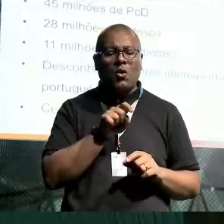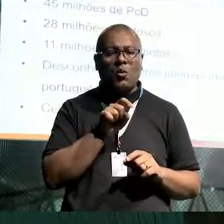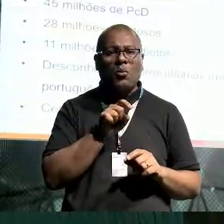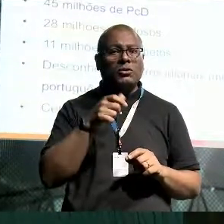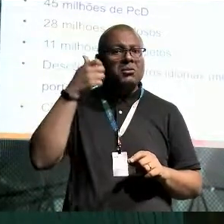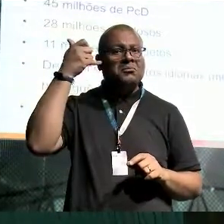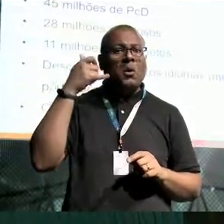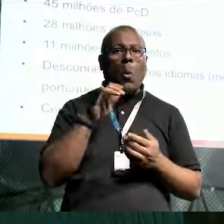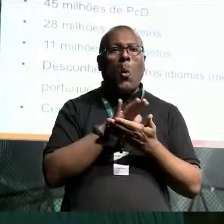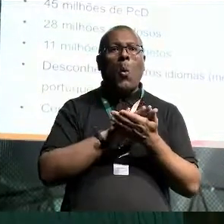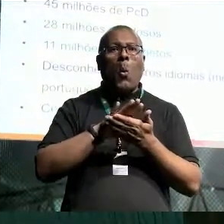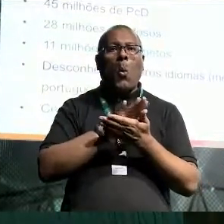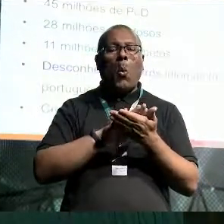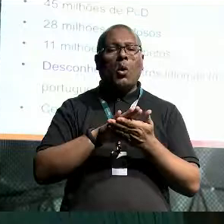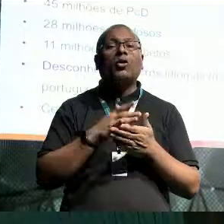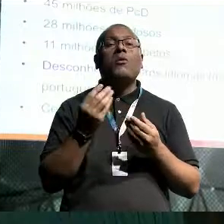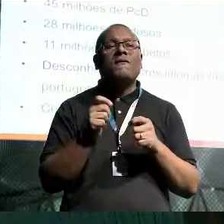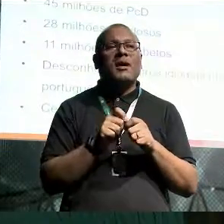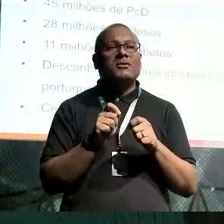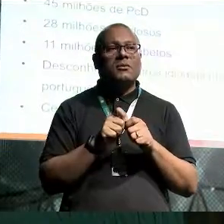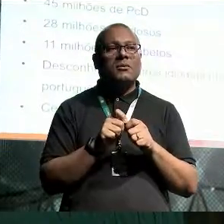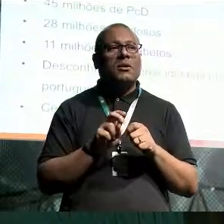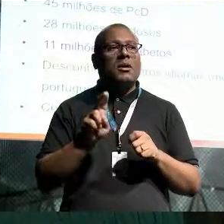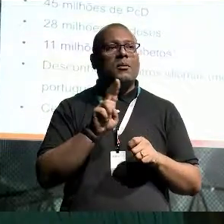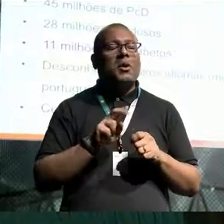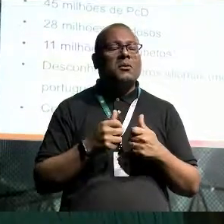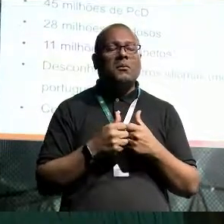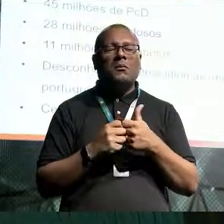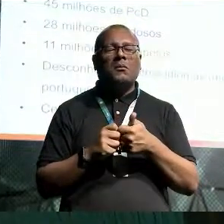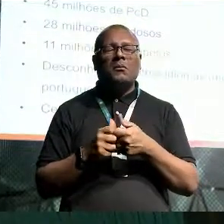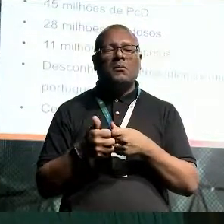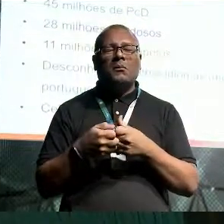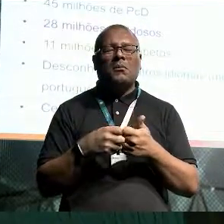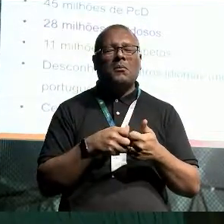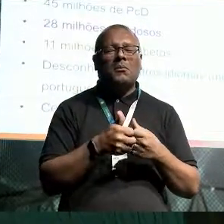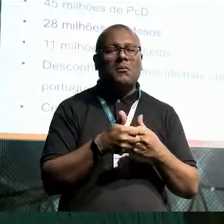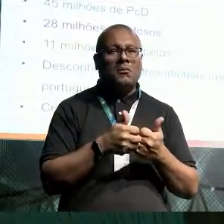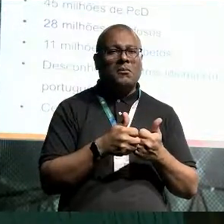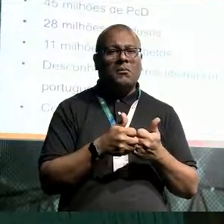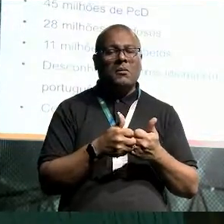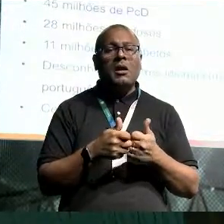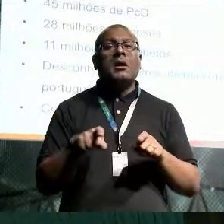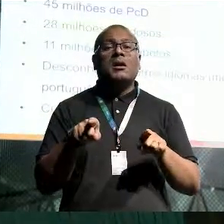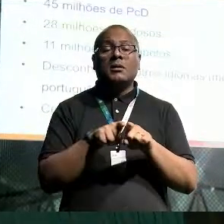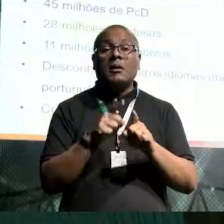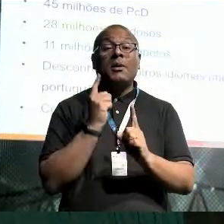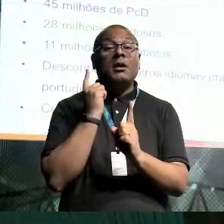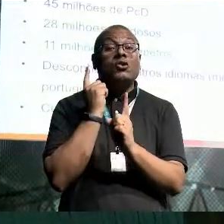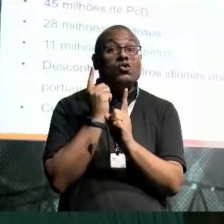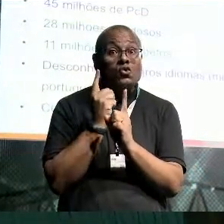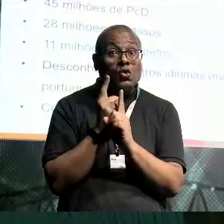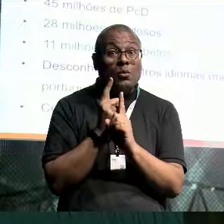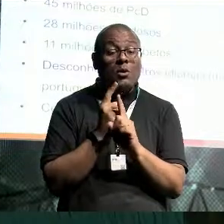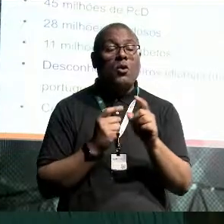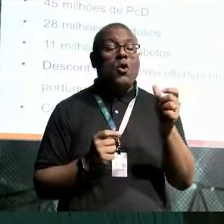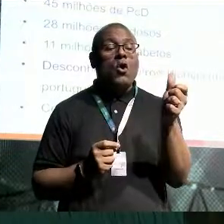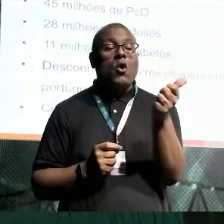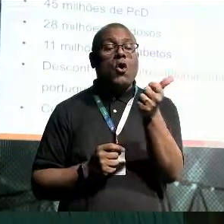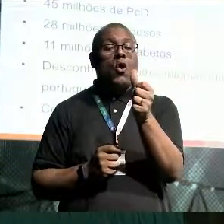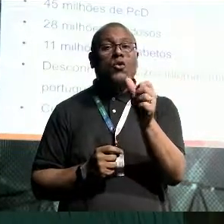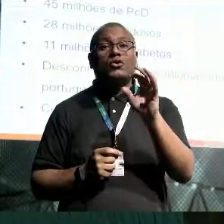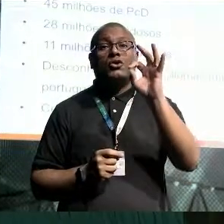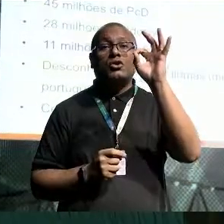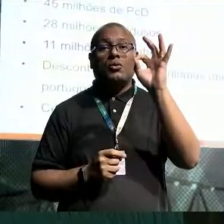é descritivo? Como é que eu faço para usar esse aplicativo? Eles também viram que apenas